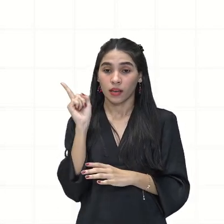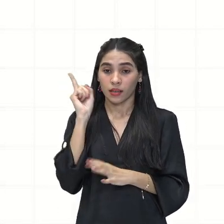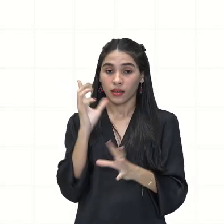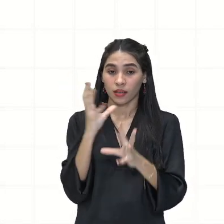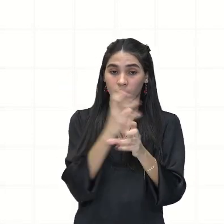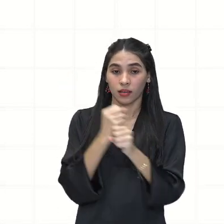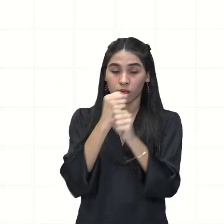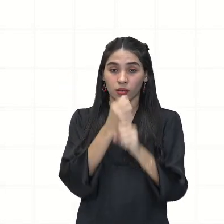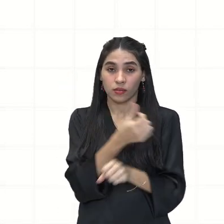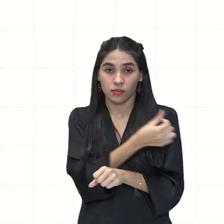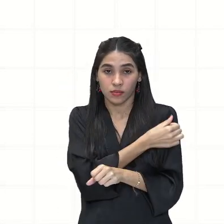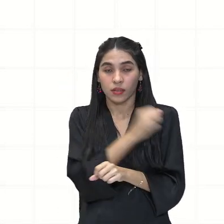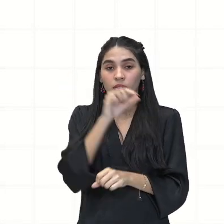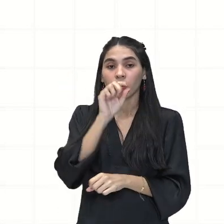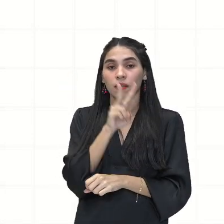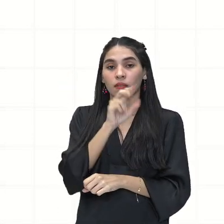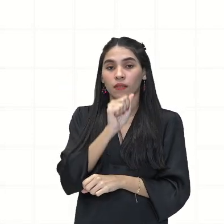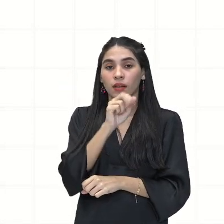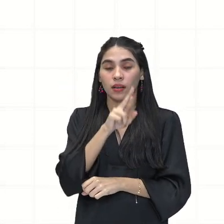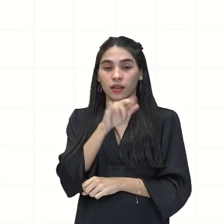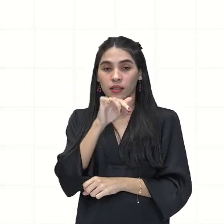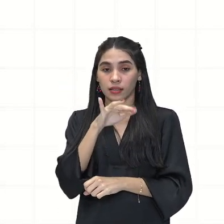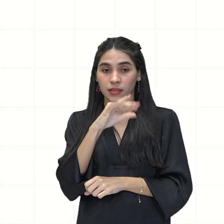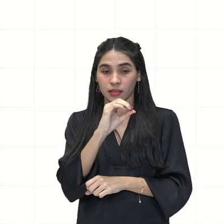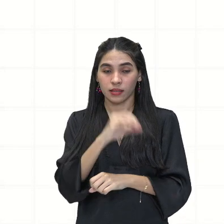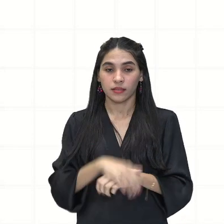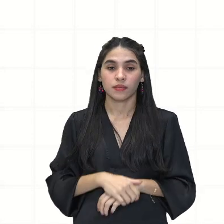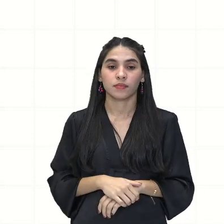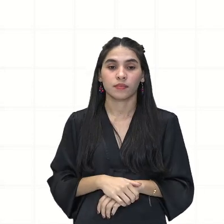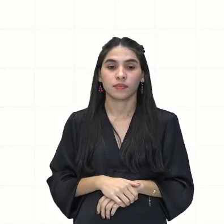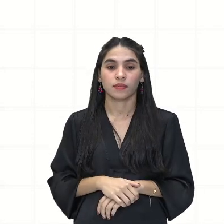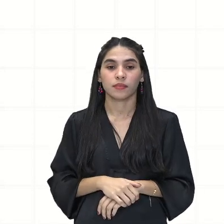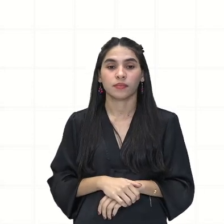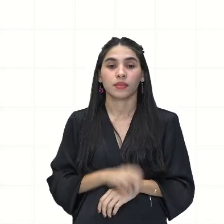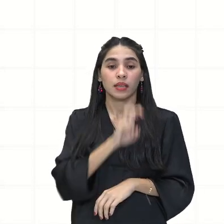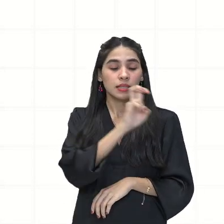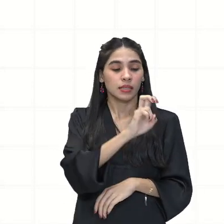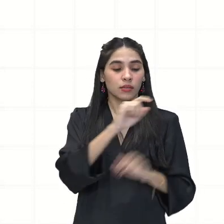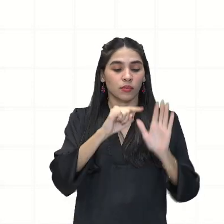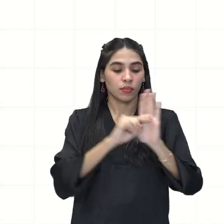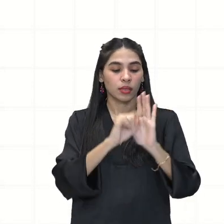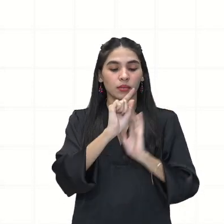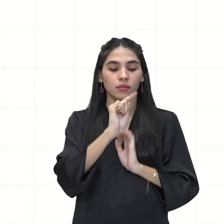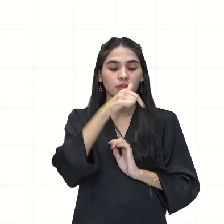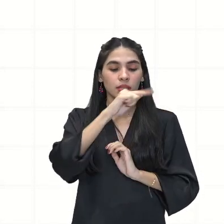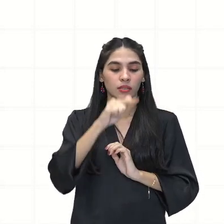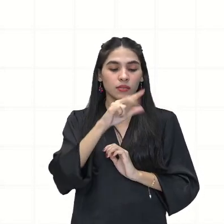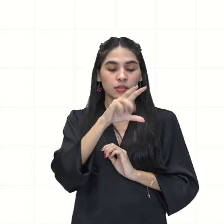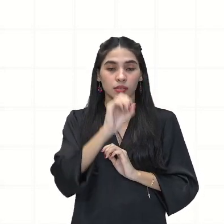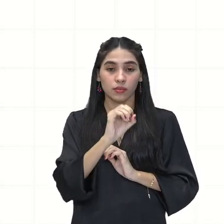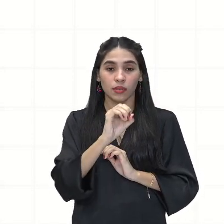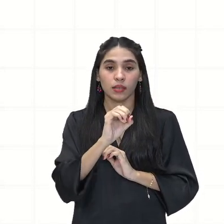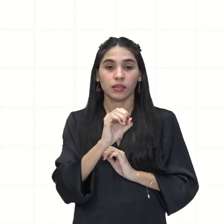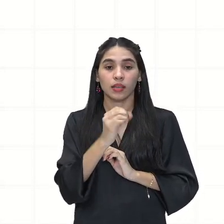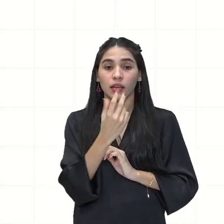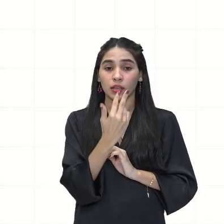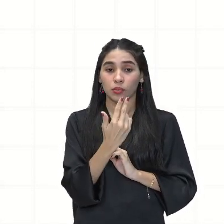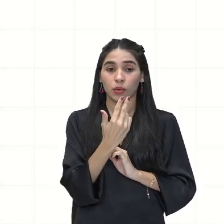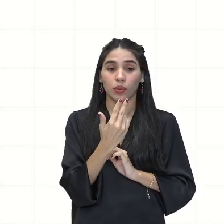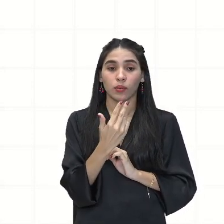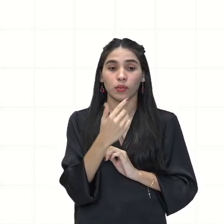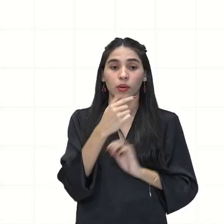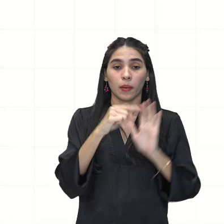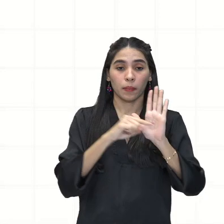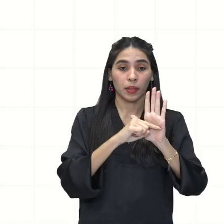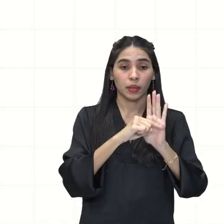do sexto aninho. Então, vamos lá, ó. 5 menos 7,50 deu menos 2,50, elevado